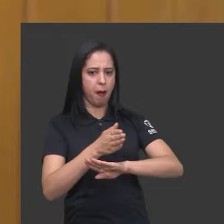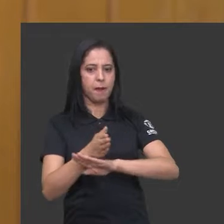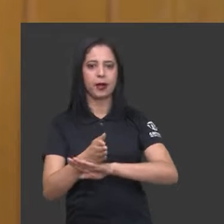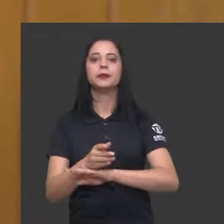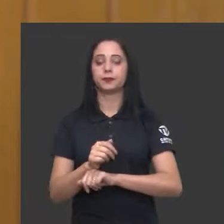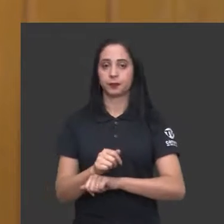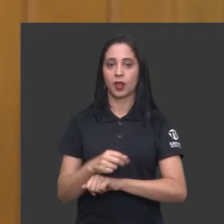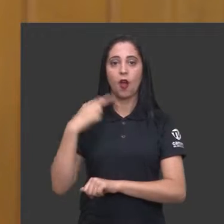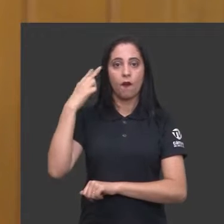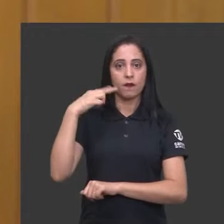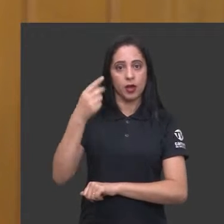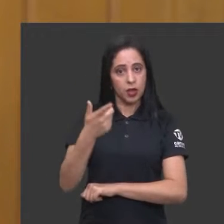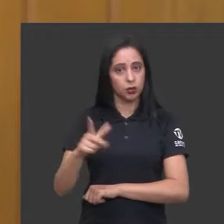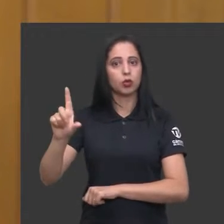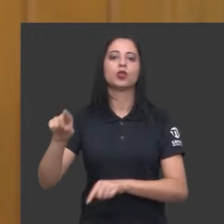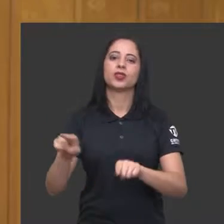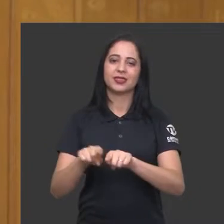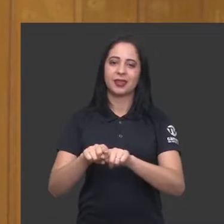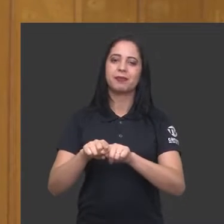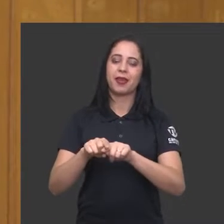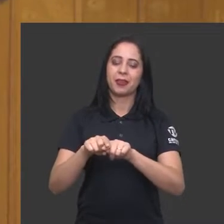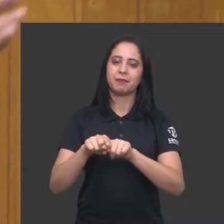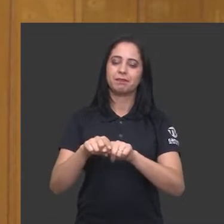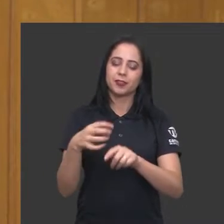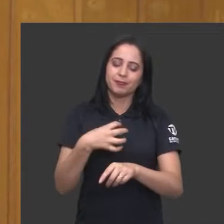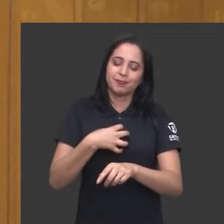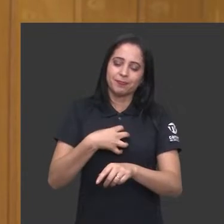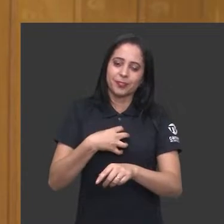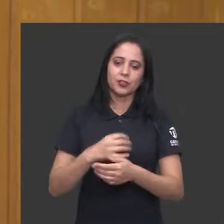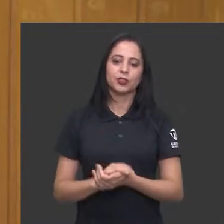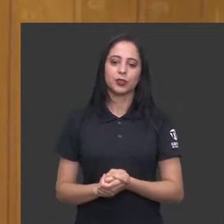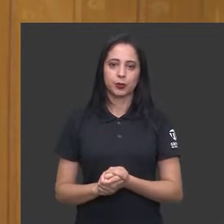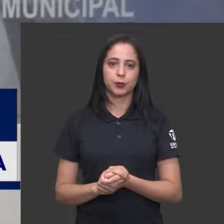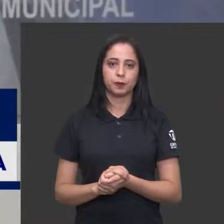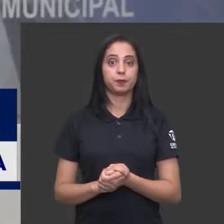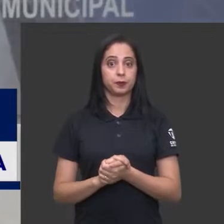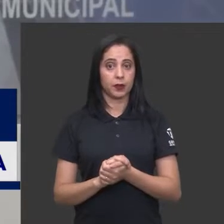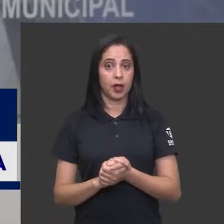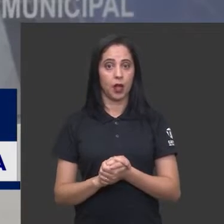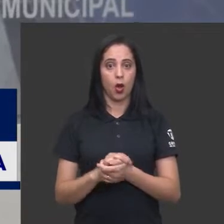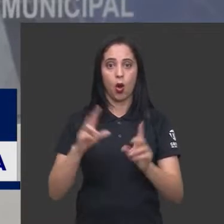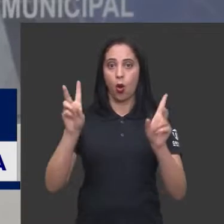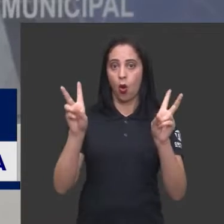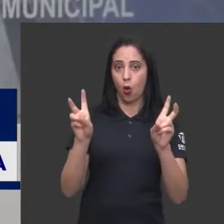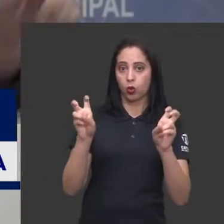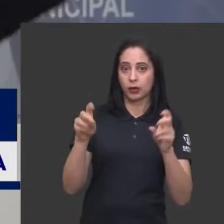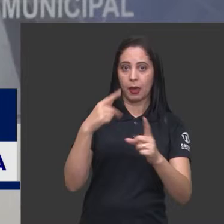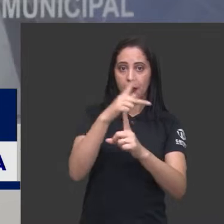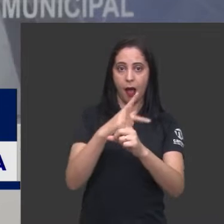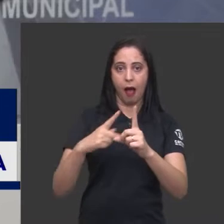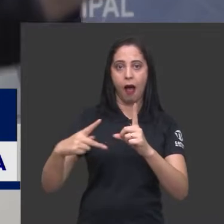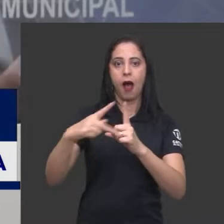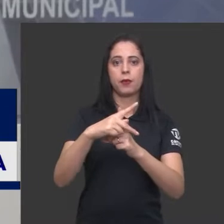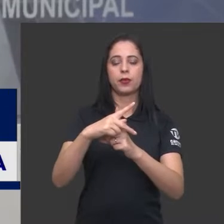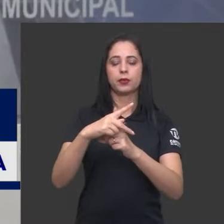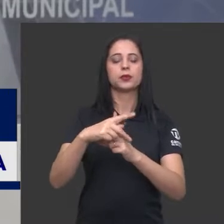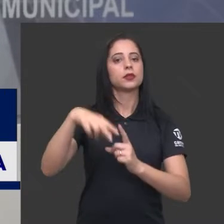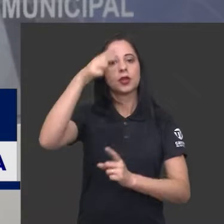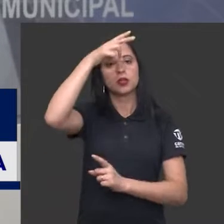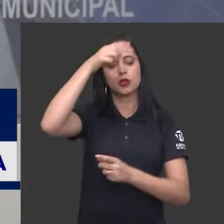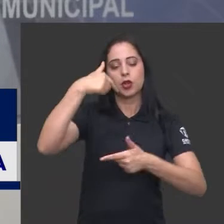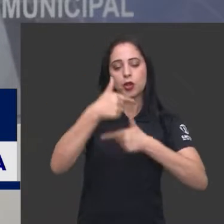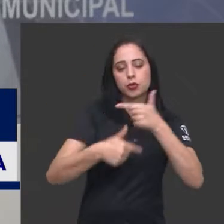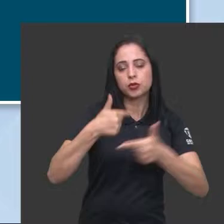populares. Outros vereadores também comentaram a perda da professora. Apontando a questão da aposentadoria dos servidores